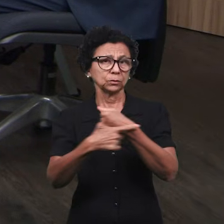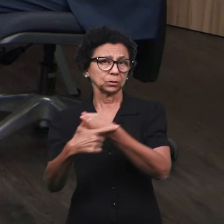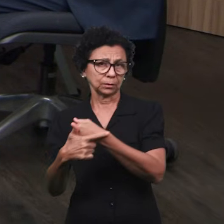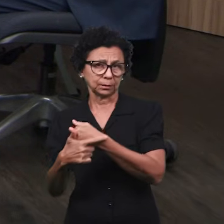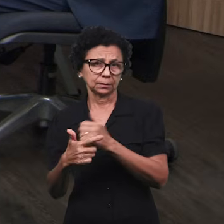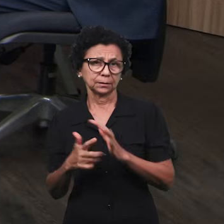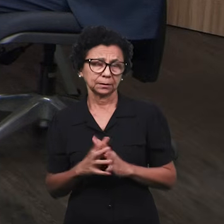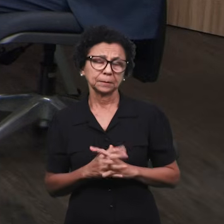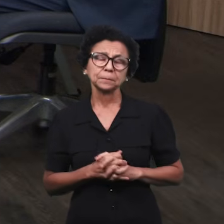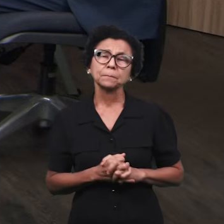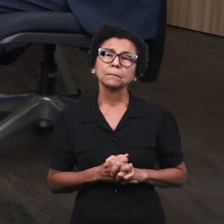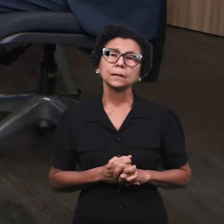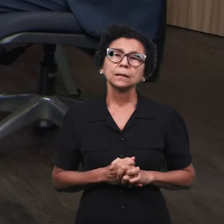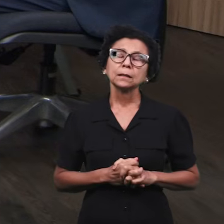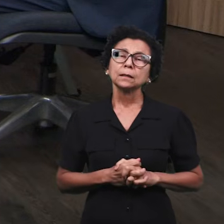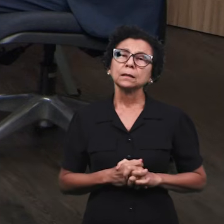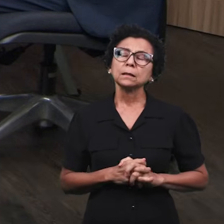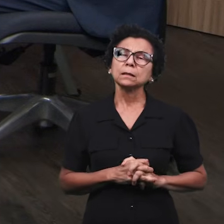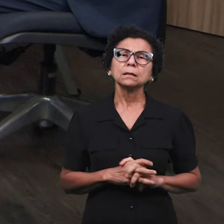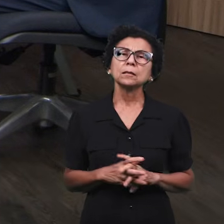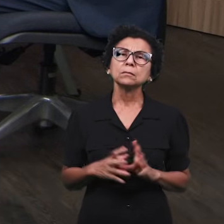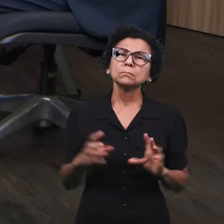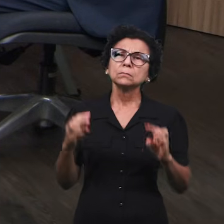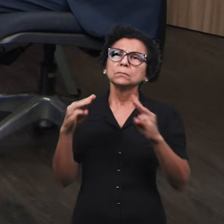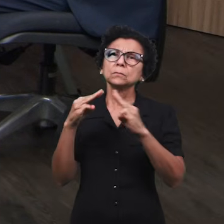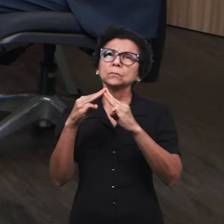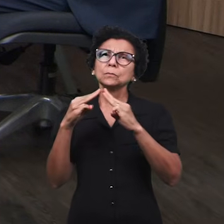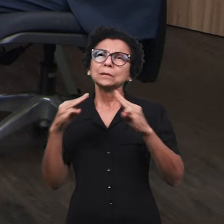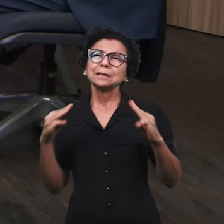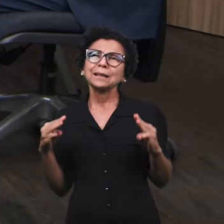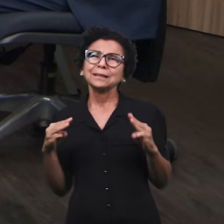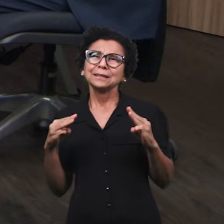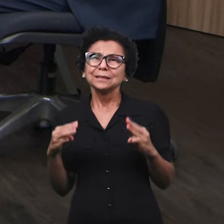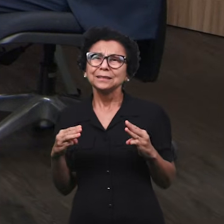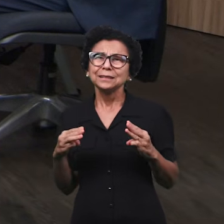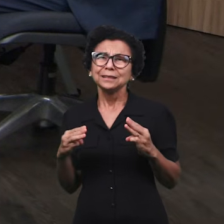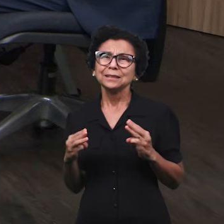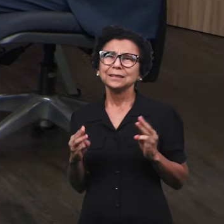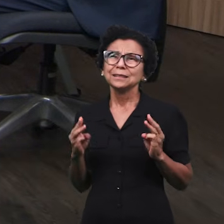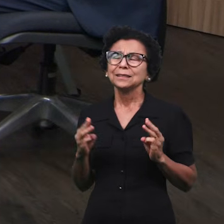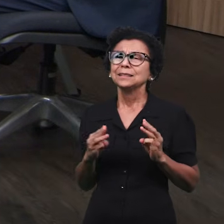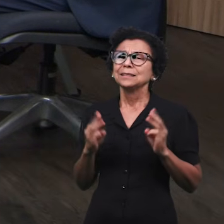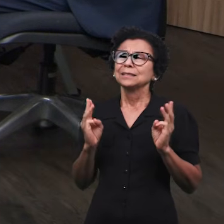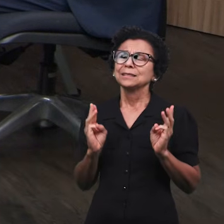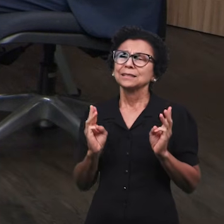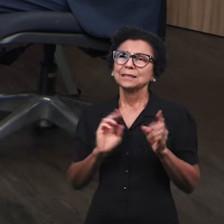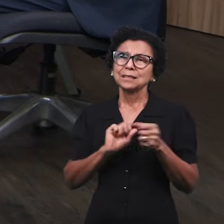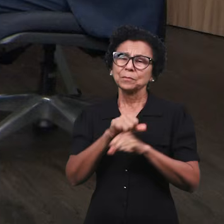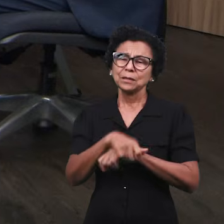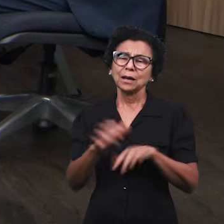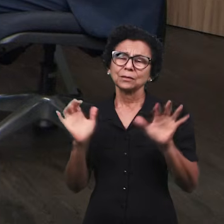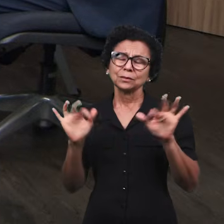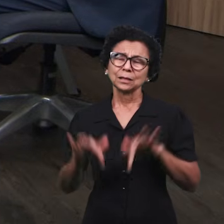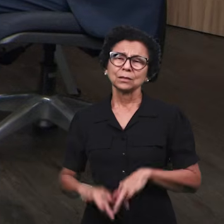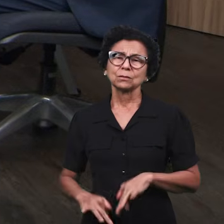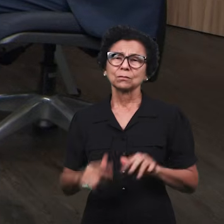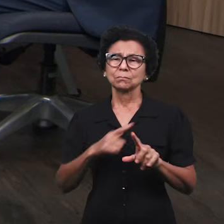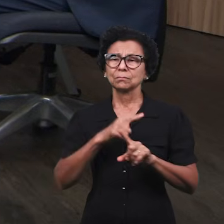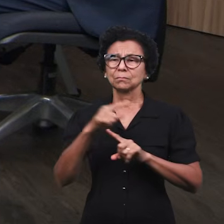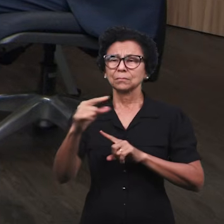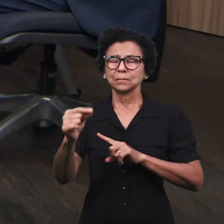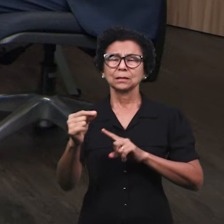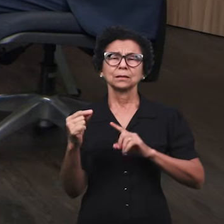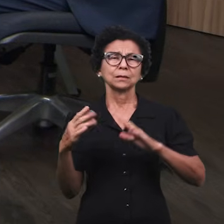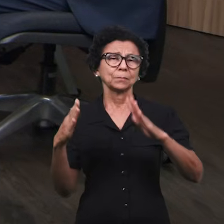cantina. Então, quando eu descia do Manaim, eu estava morta, cansada. No domingo eu não ia para aula. Aí um domingo eu ia, aqui outros 2